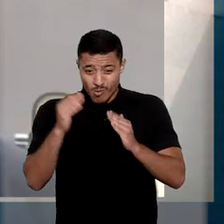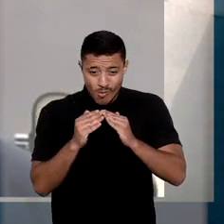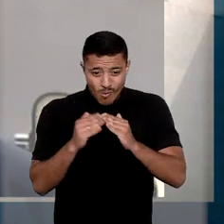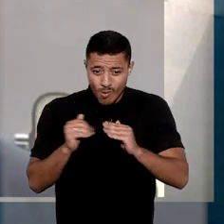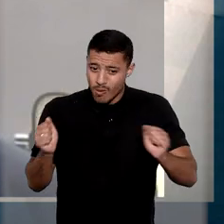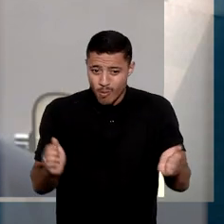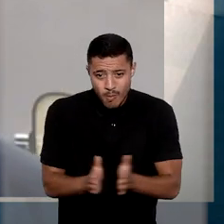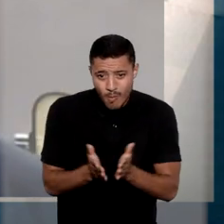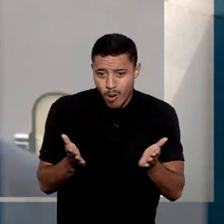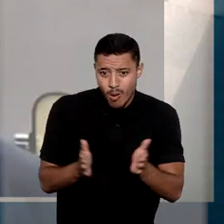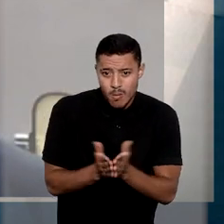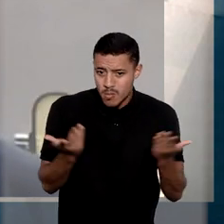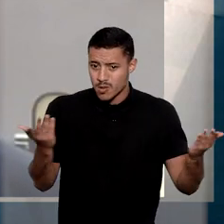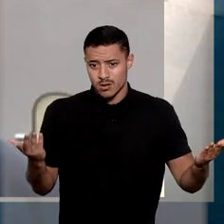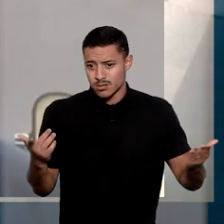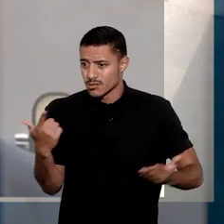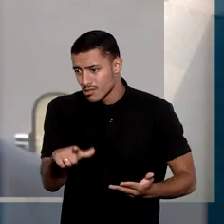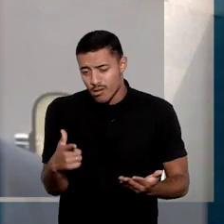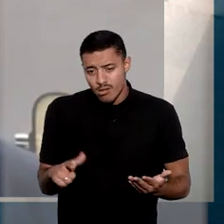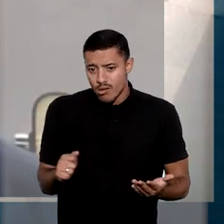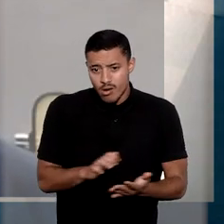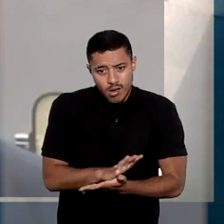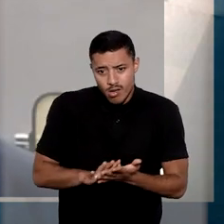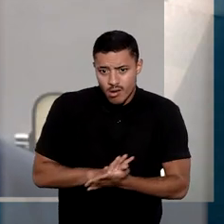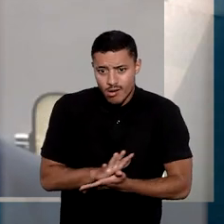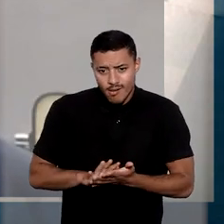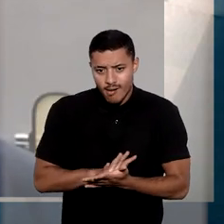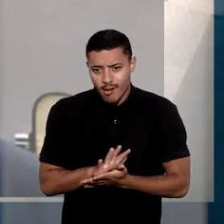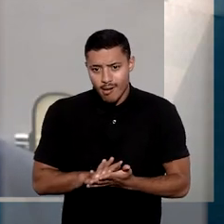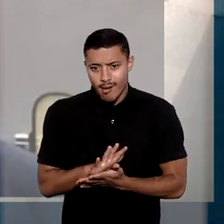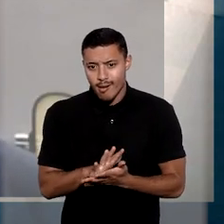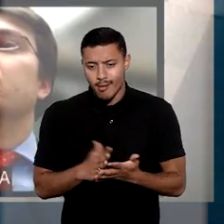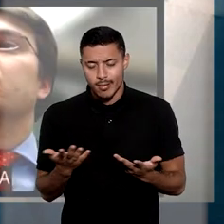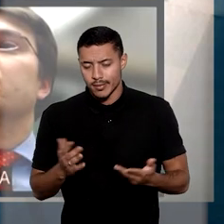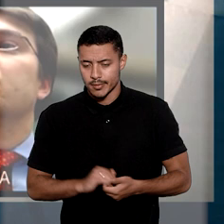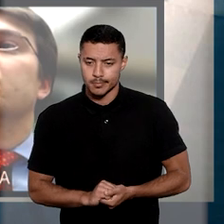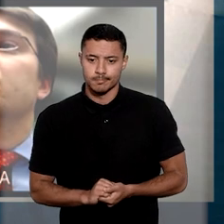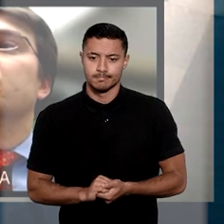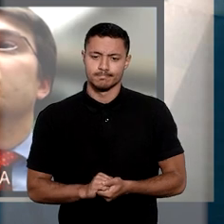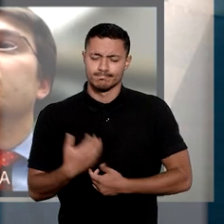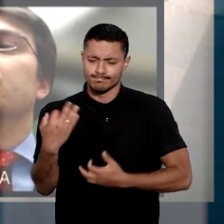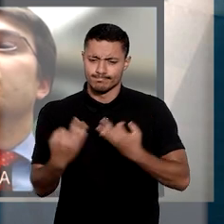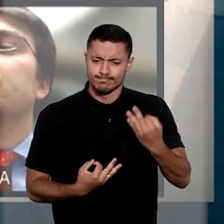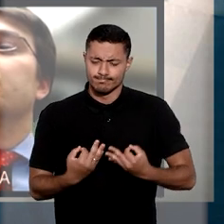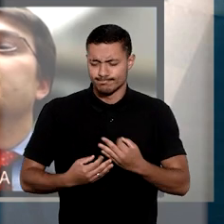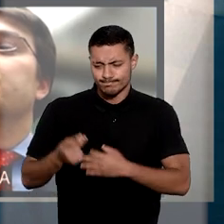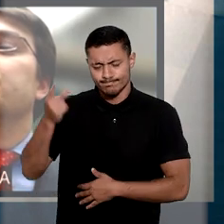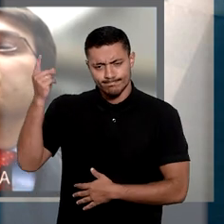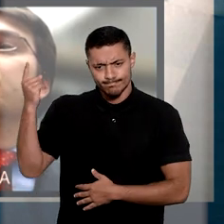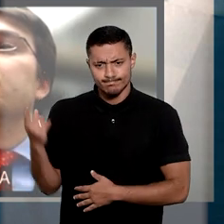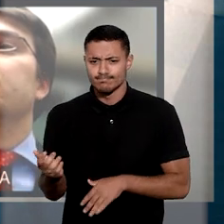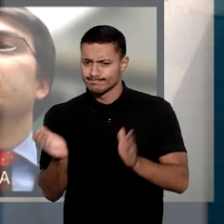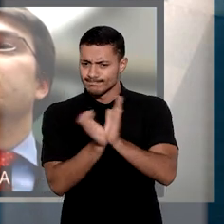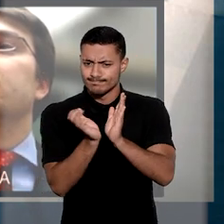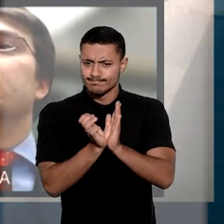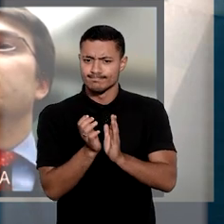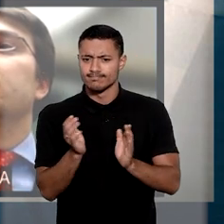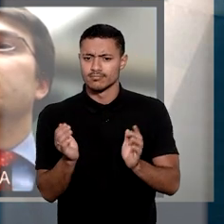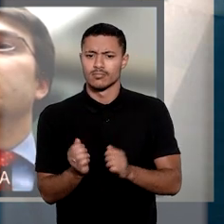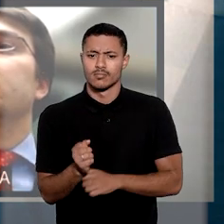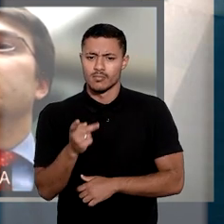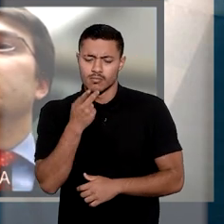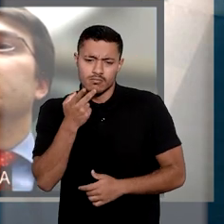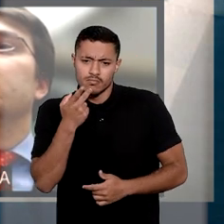periferias, pessoas que não têm, muitas vezes, a quem recorrer. Em julgamentos anteriores, a sexta turma havia